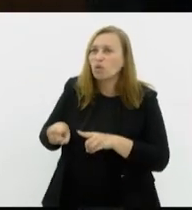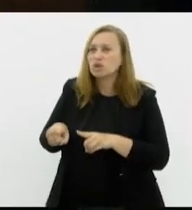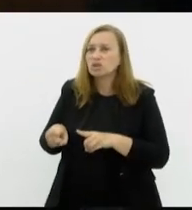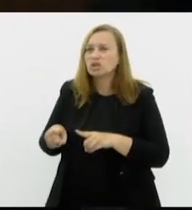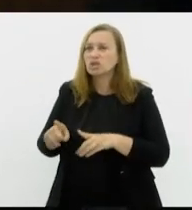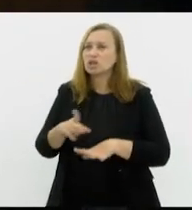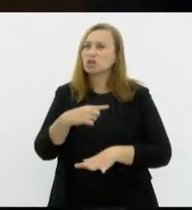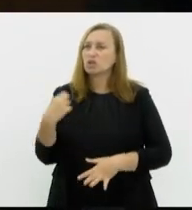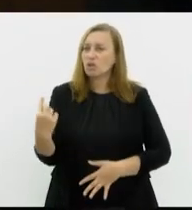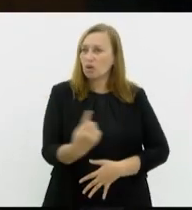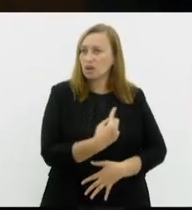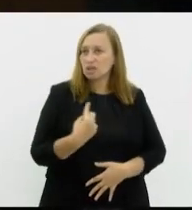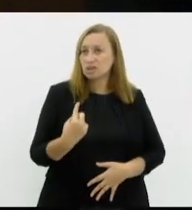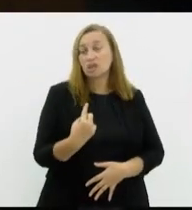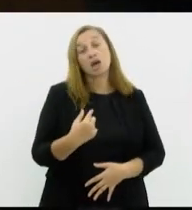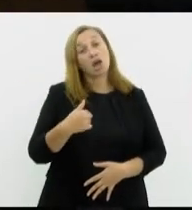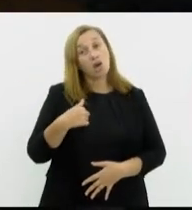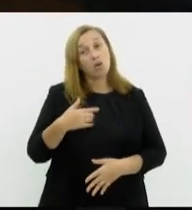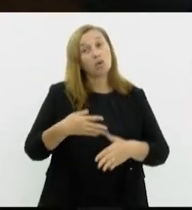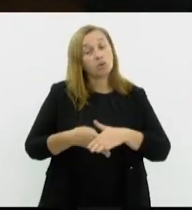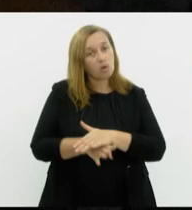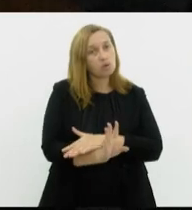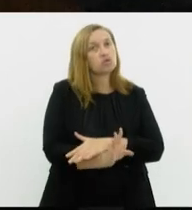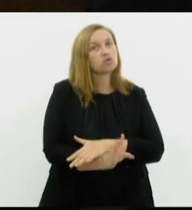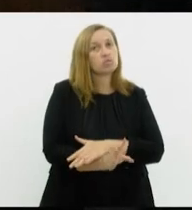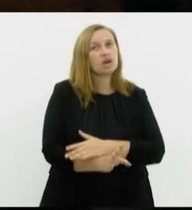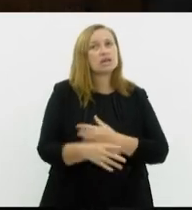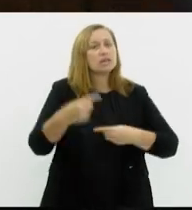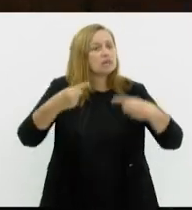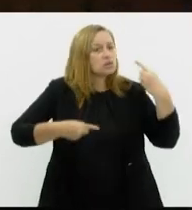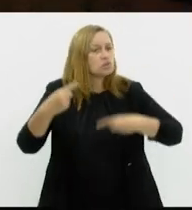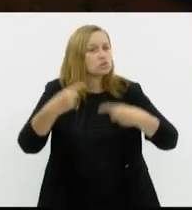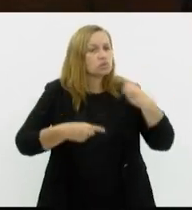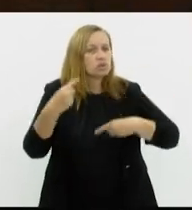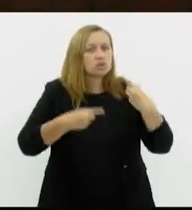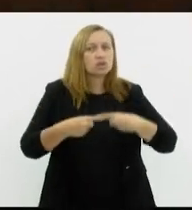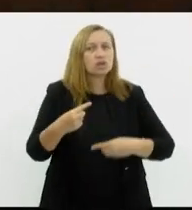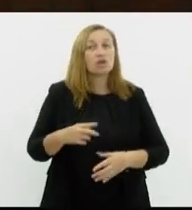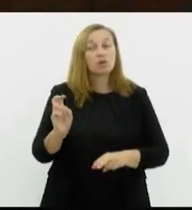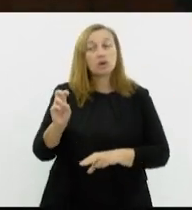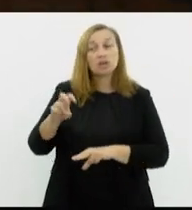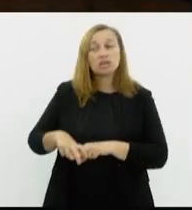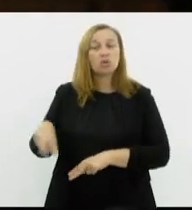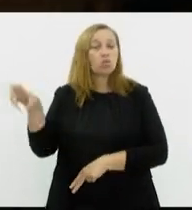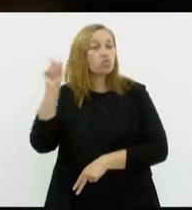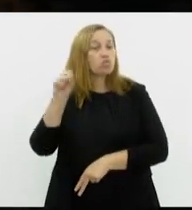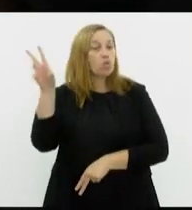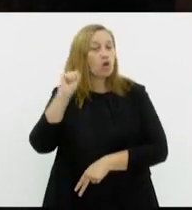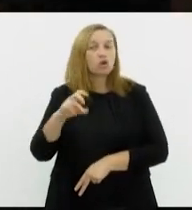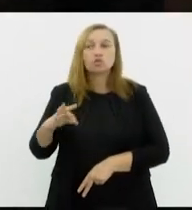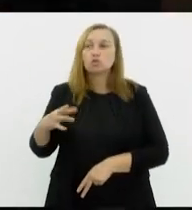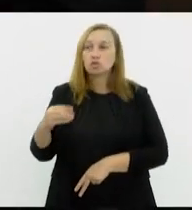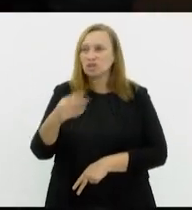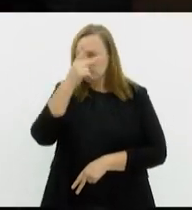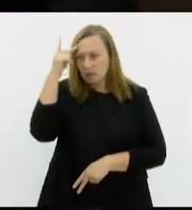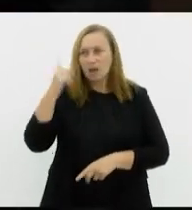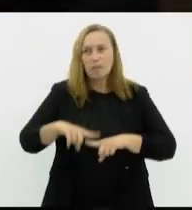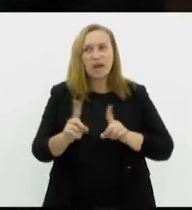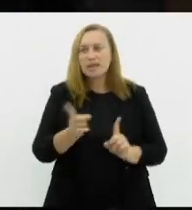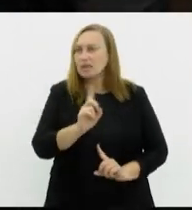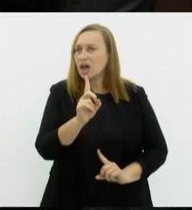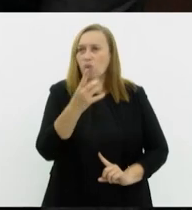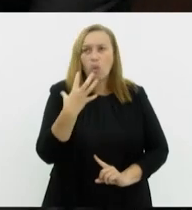nós todos. Eu estou acostumado a esse debate, a essa briga, fico ali sentado, ouço todo mundo. Mas